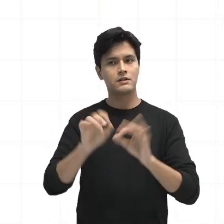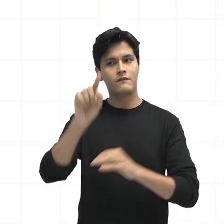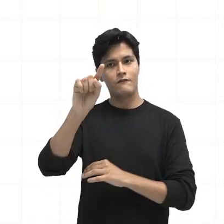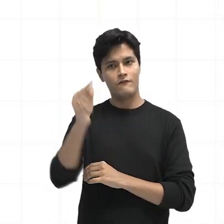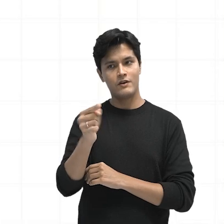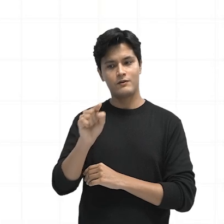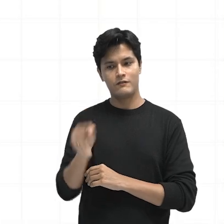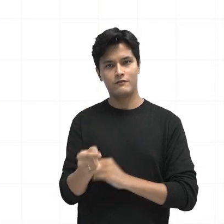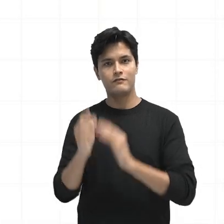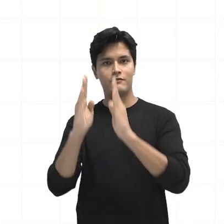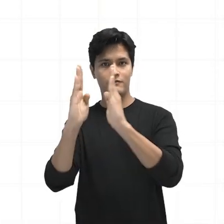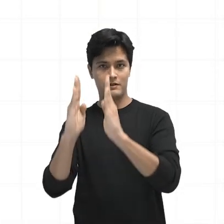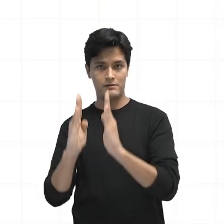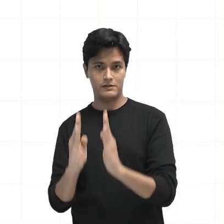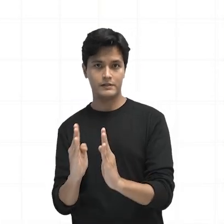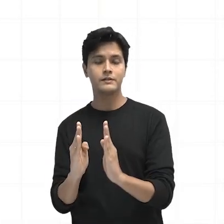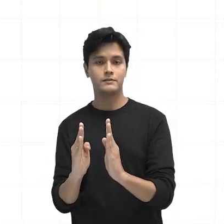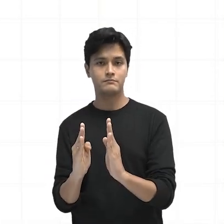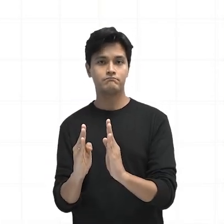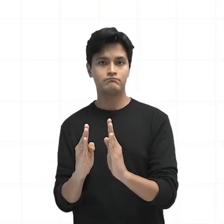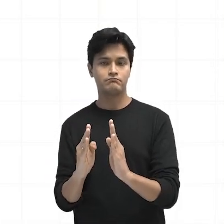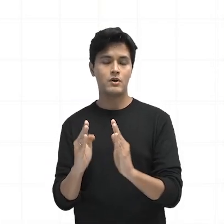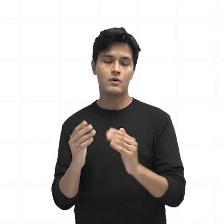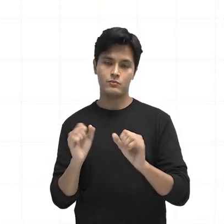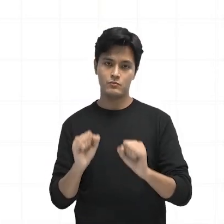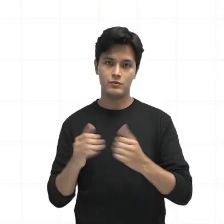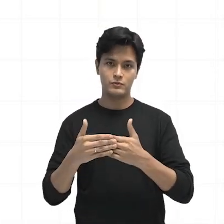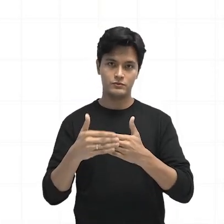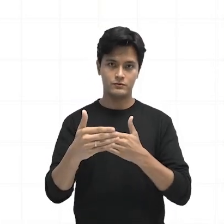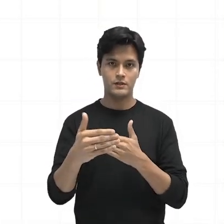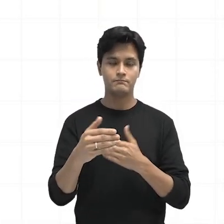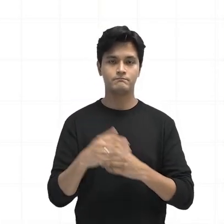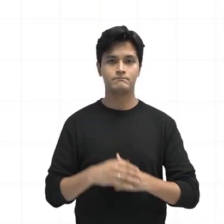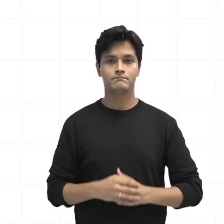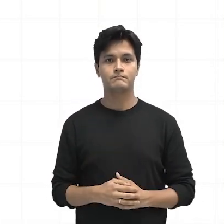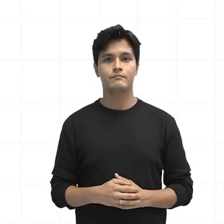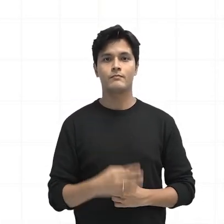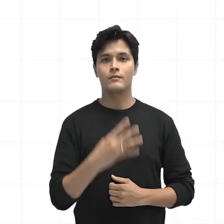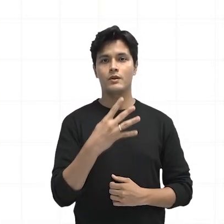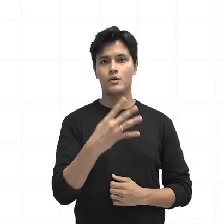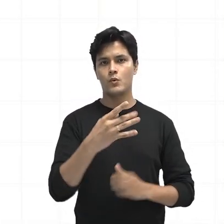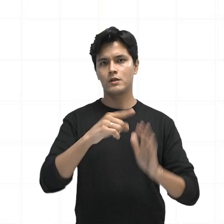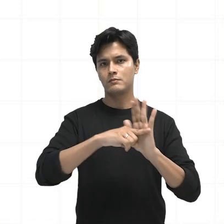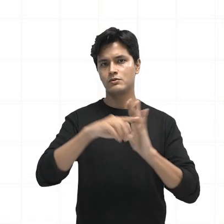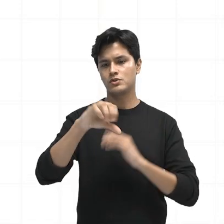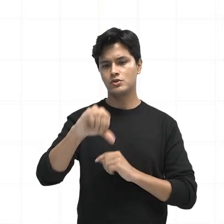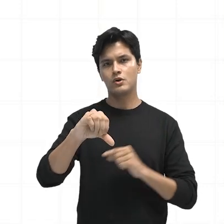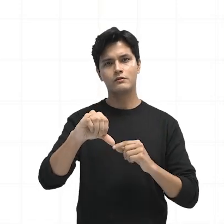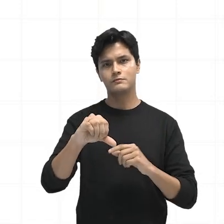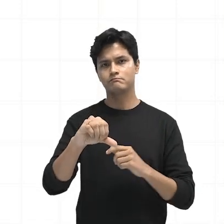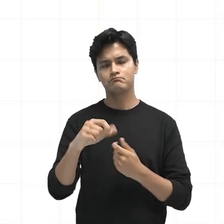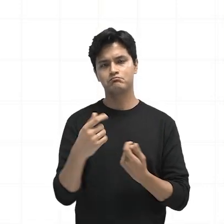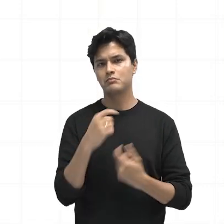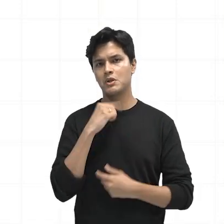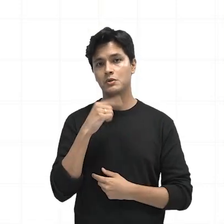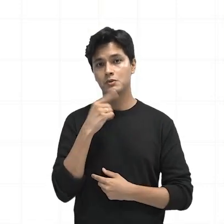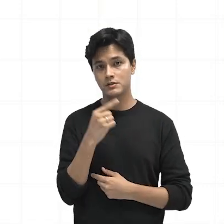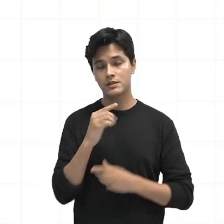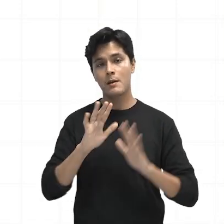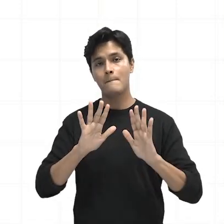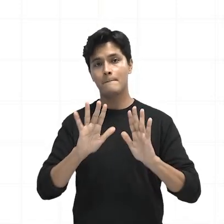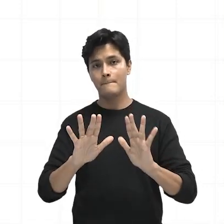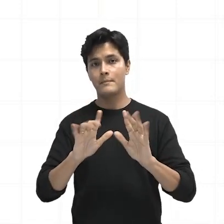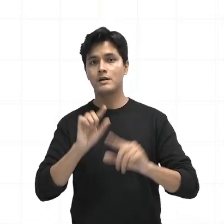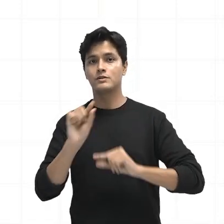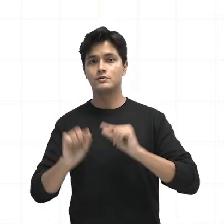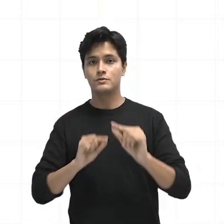mais importante, tá? Então vamos seguir em frente, ó. 4 menos 9 não dá, mas a gente sabe que eu vou realizar